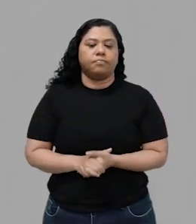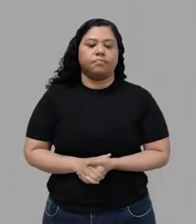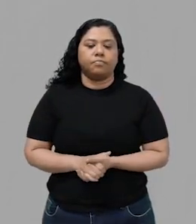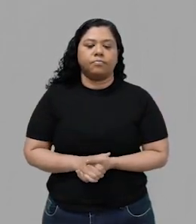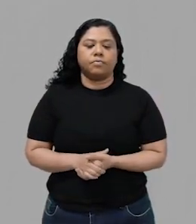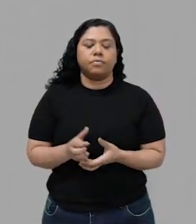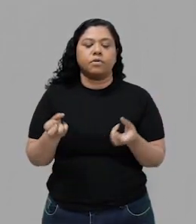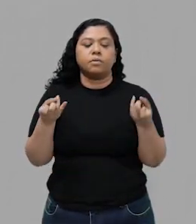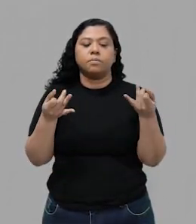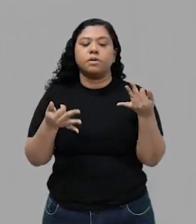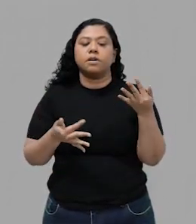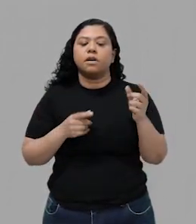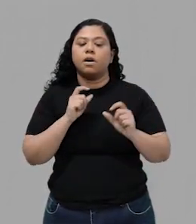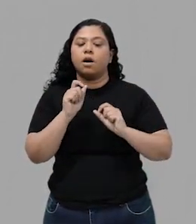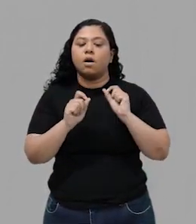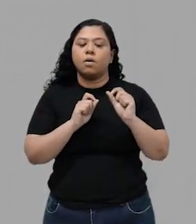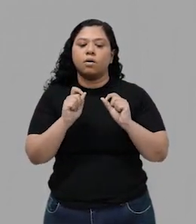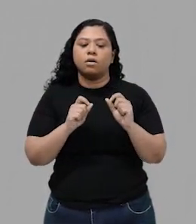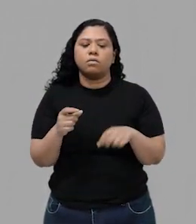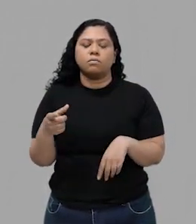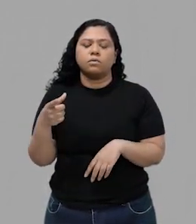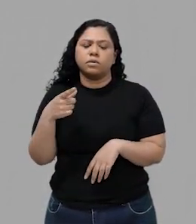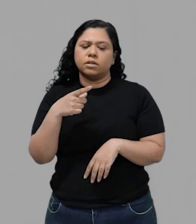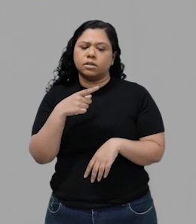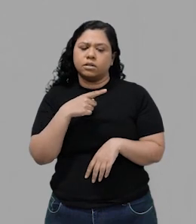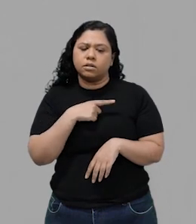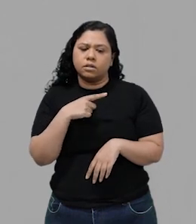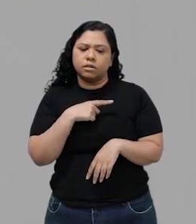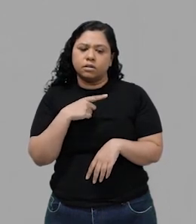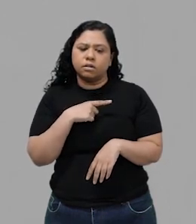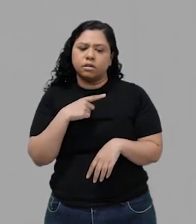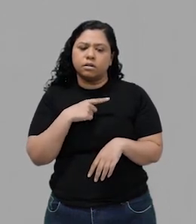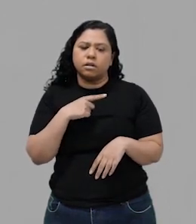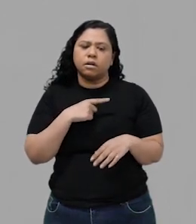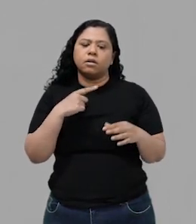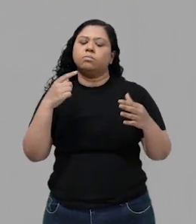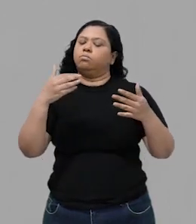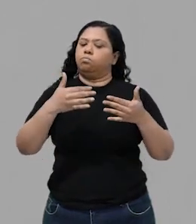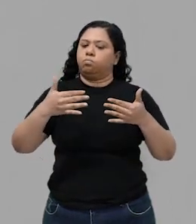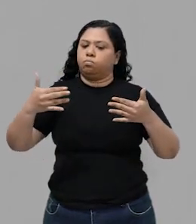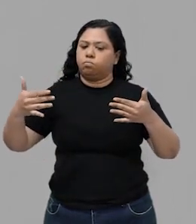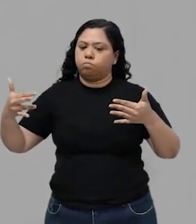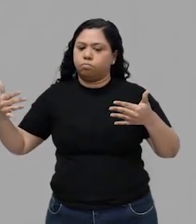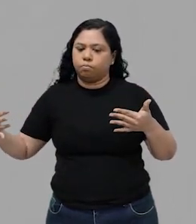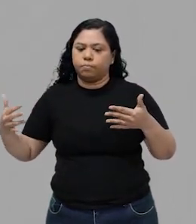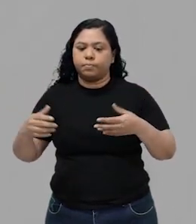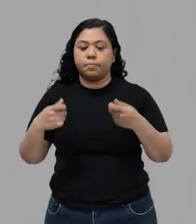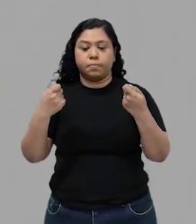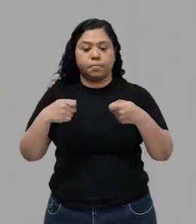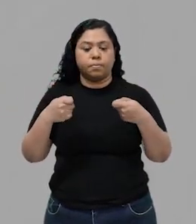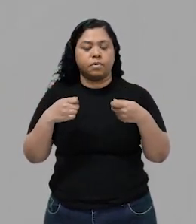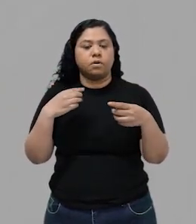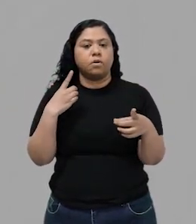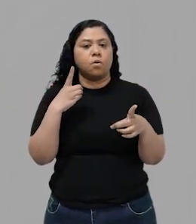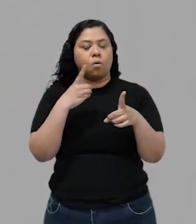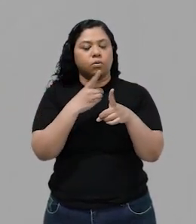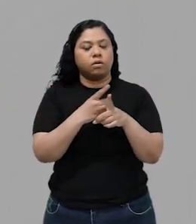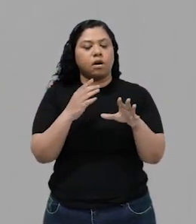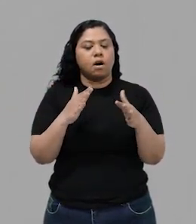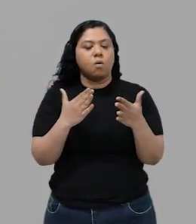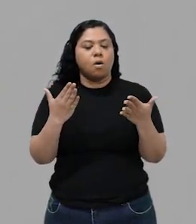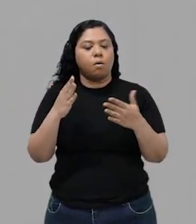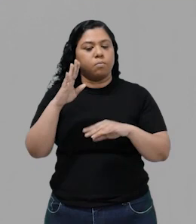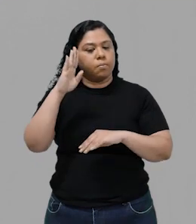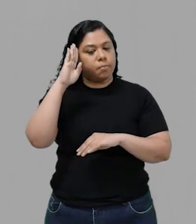agora falar de aldeídos que apresentam ramificações. Então, o que acontece? Eu preciso agora identificar a cadeia